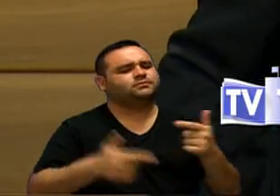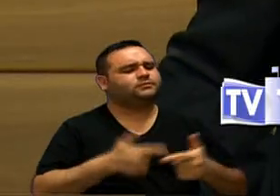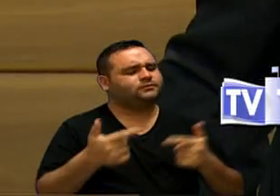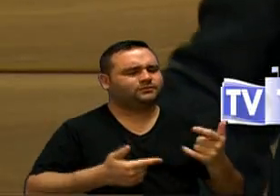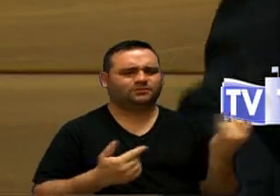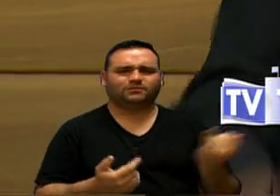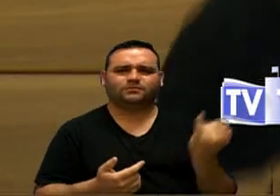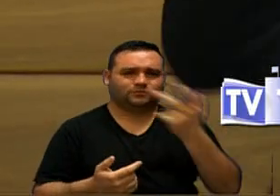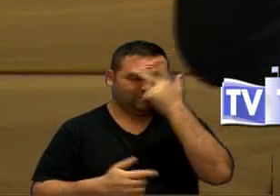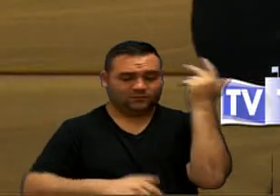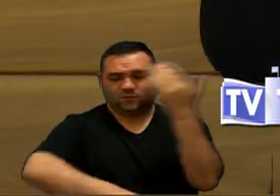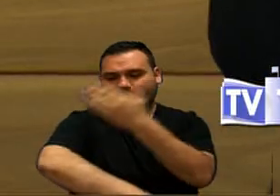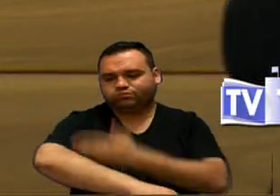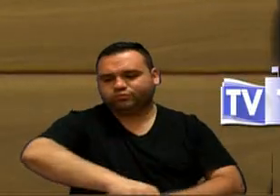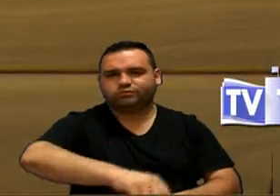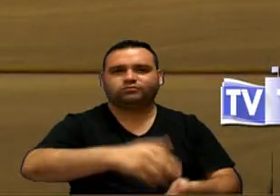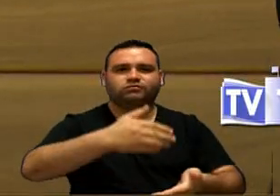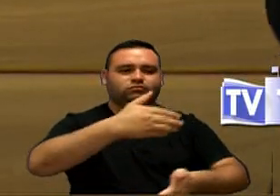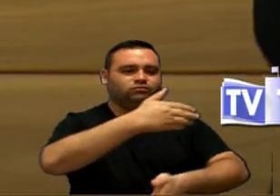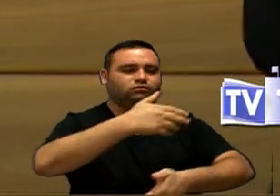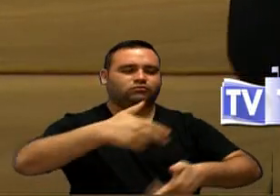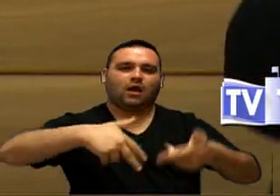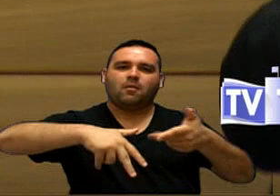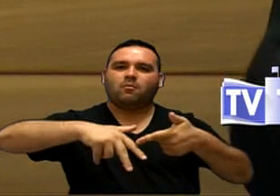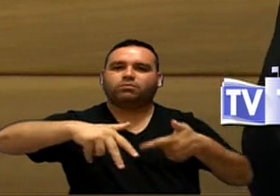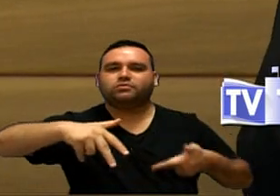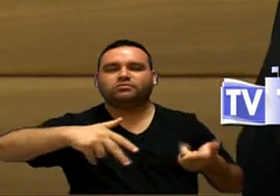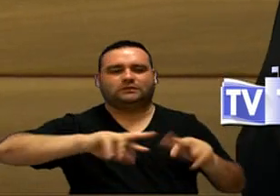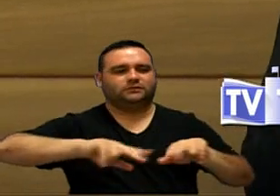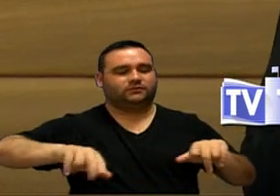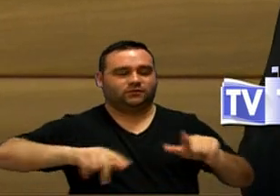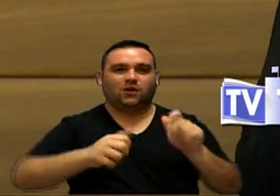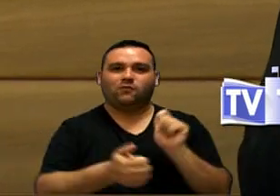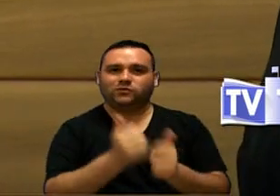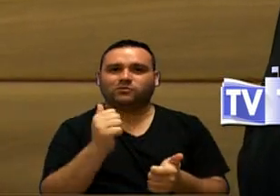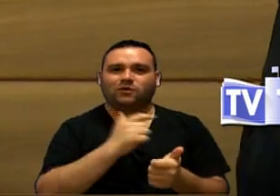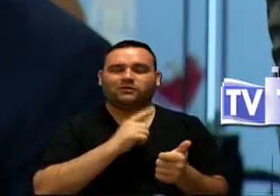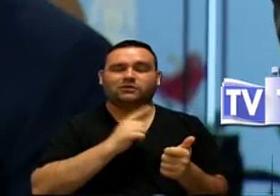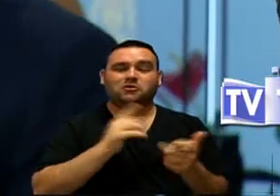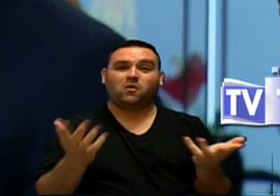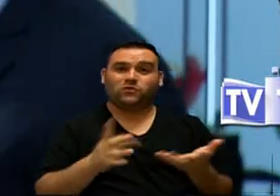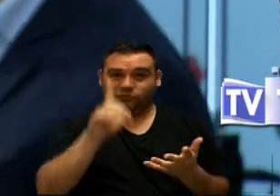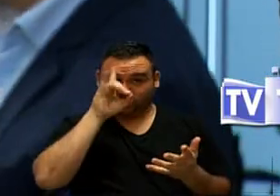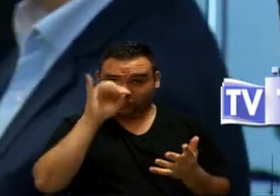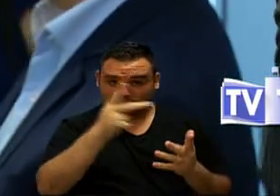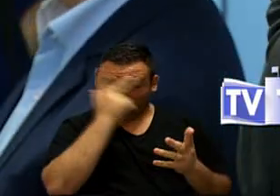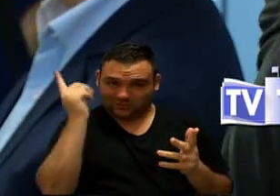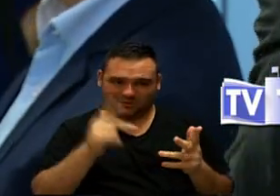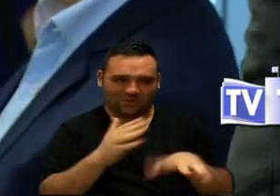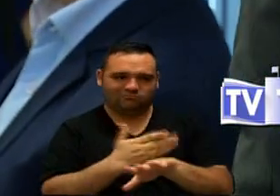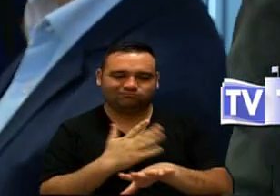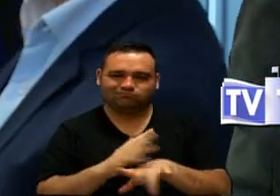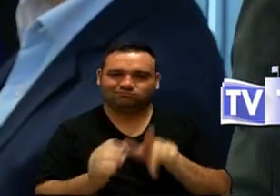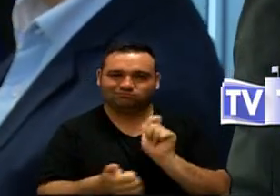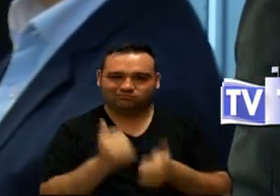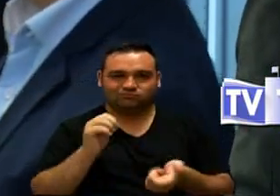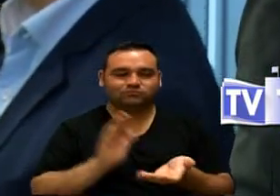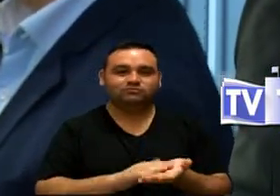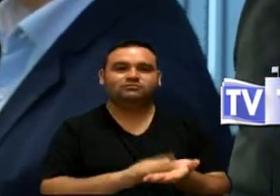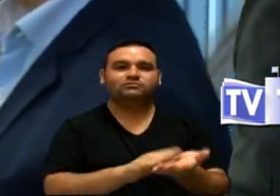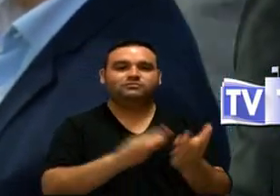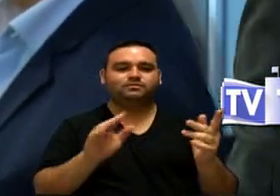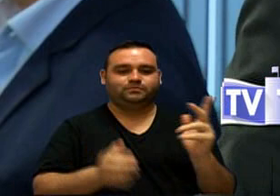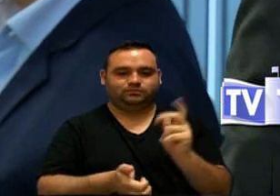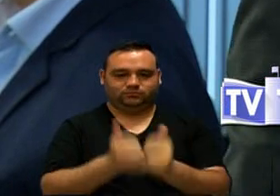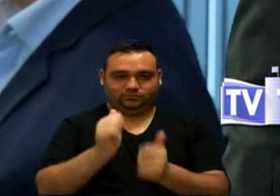com os amputados, futebol de amputados. Parabéns, viu? Parabéns. Então, hoje, dia do esportista, eu homenageio frente ao